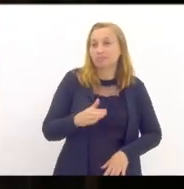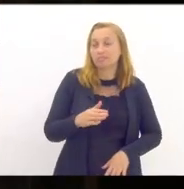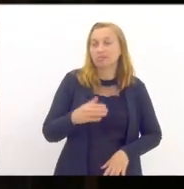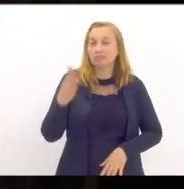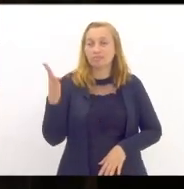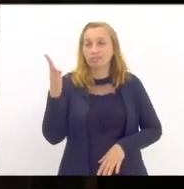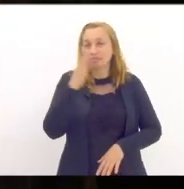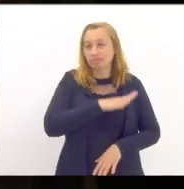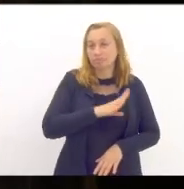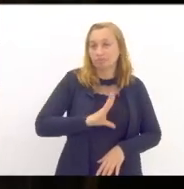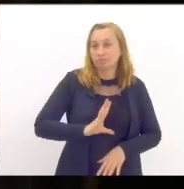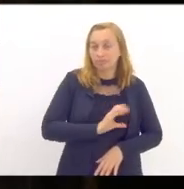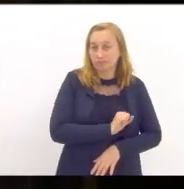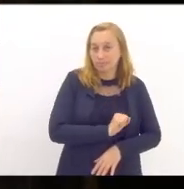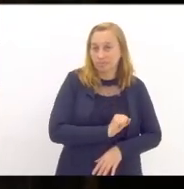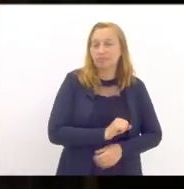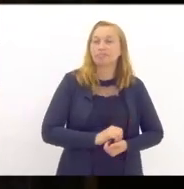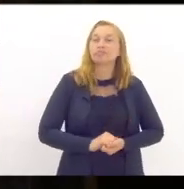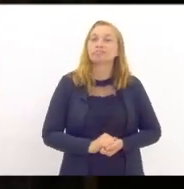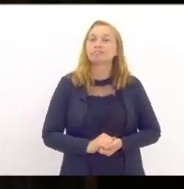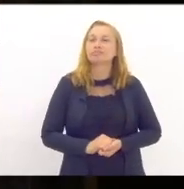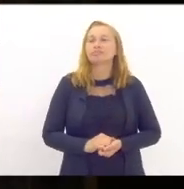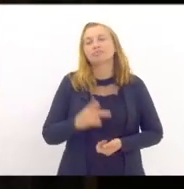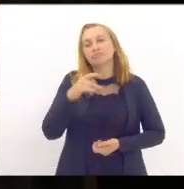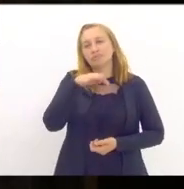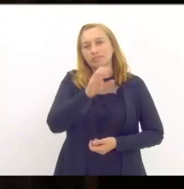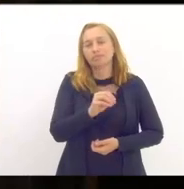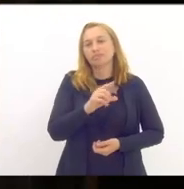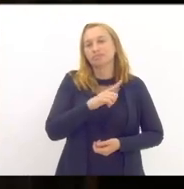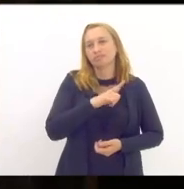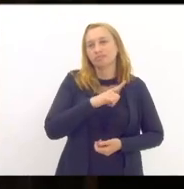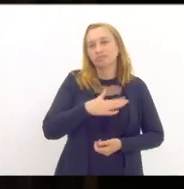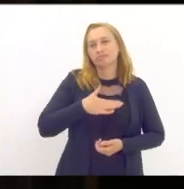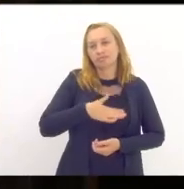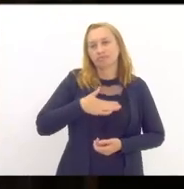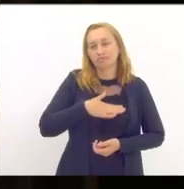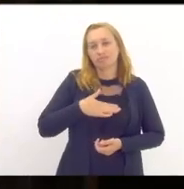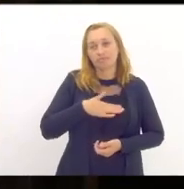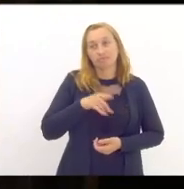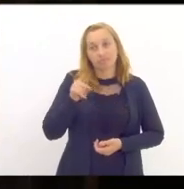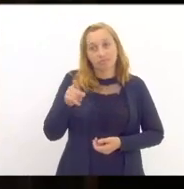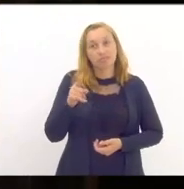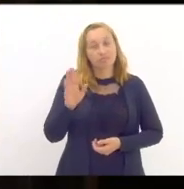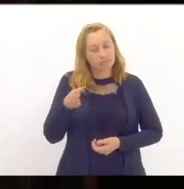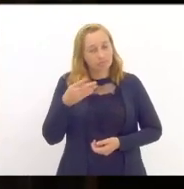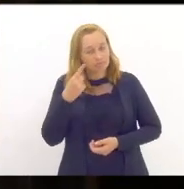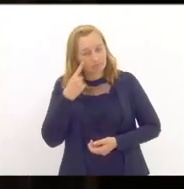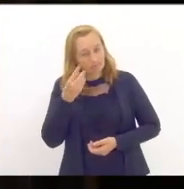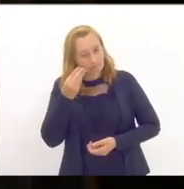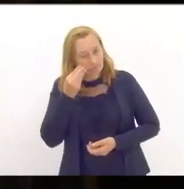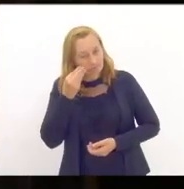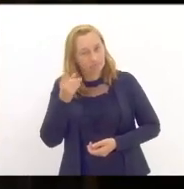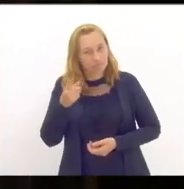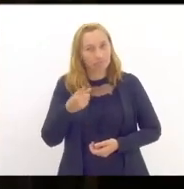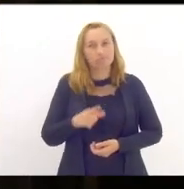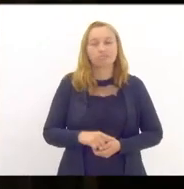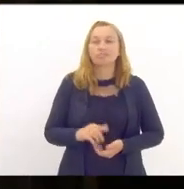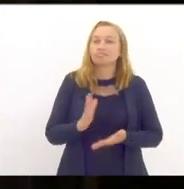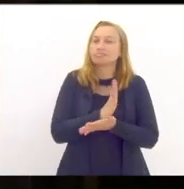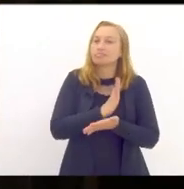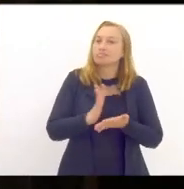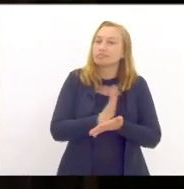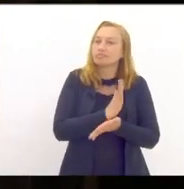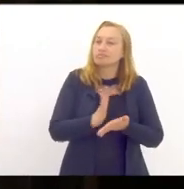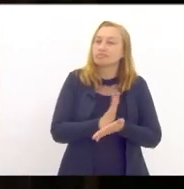malvado favorito. E o Pedro tem uma coisa que eu gosto muito nele, porque eu já testei. Às vezes